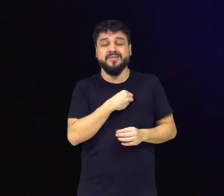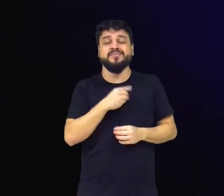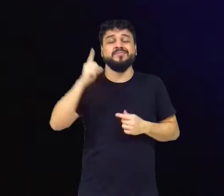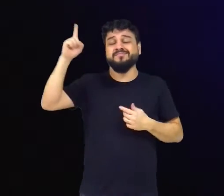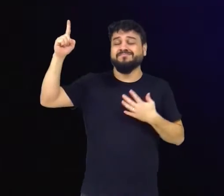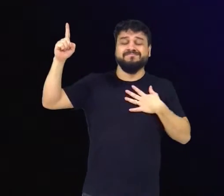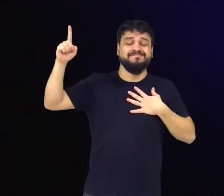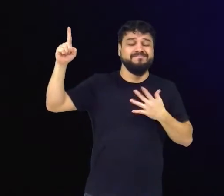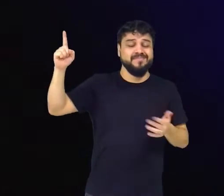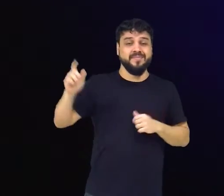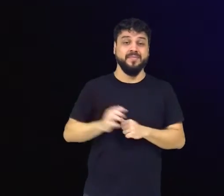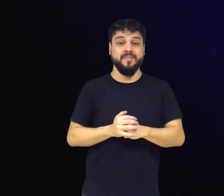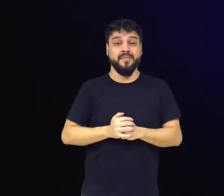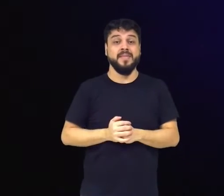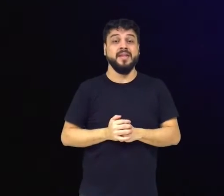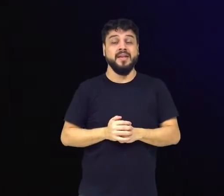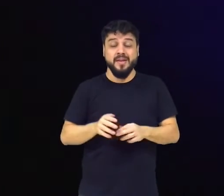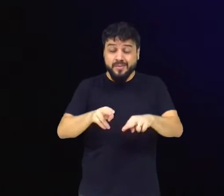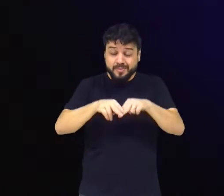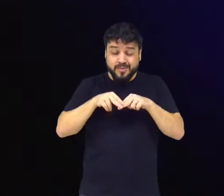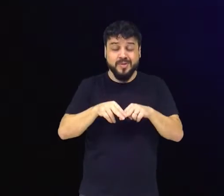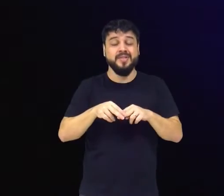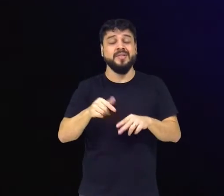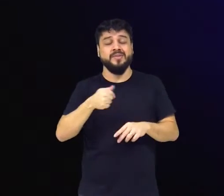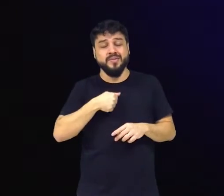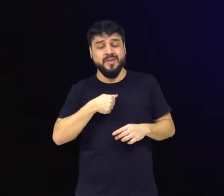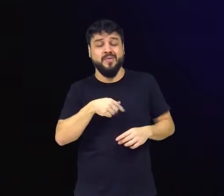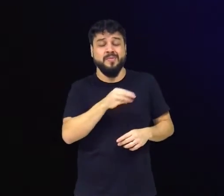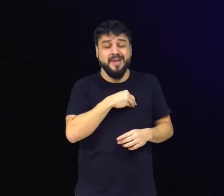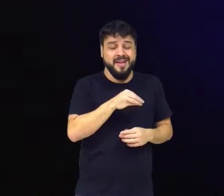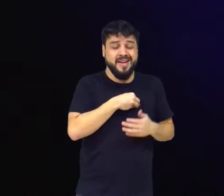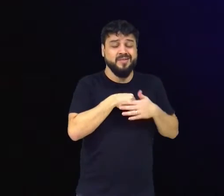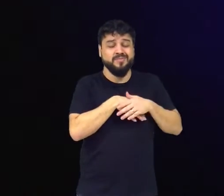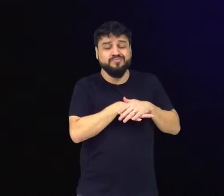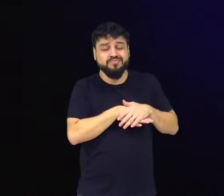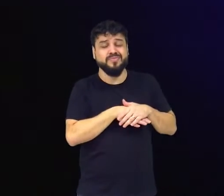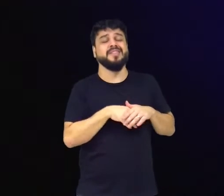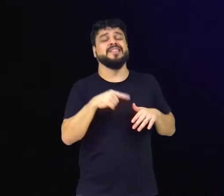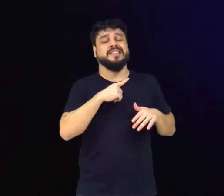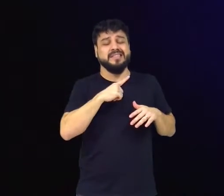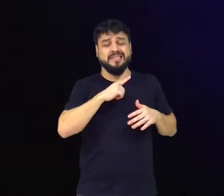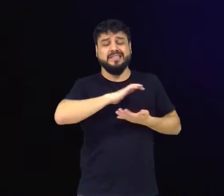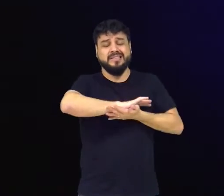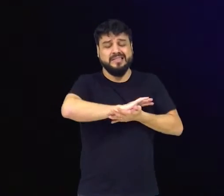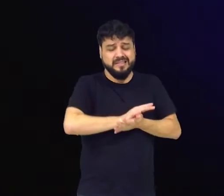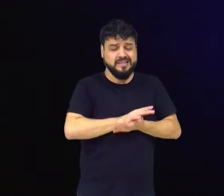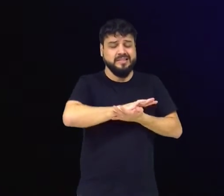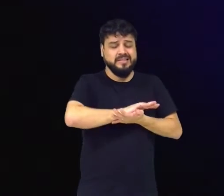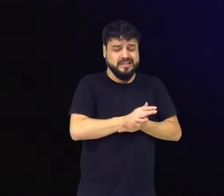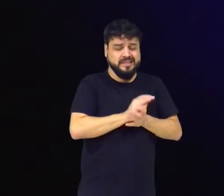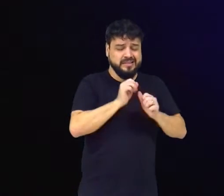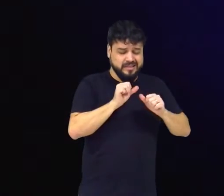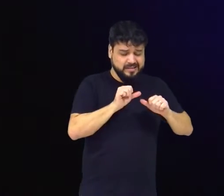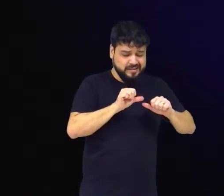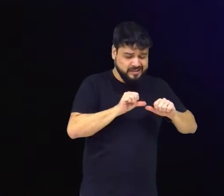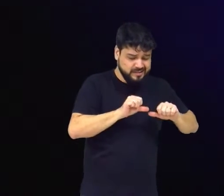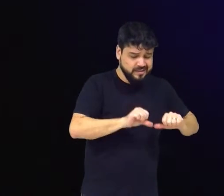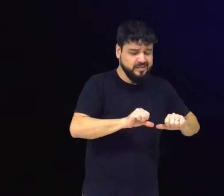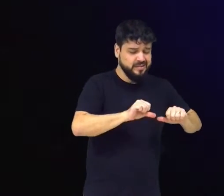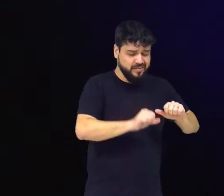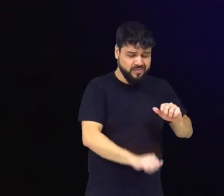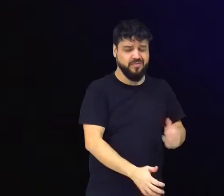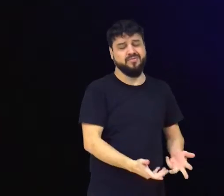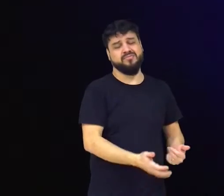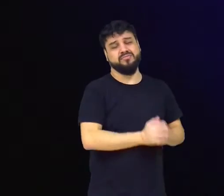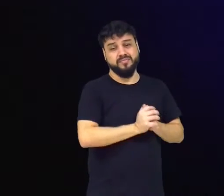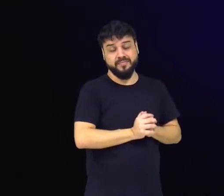mais profundas angústias. Os nossos pecados nos conduzem ao inferno e a morte eterna, mas é por causa